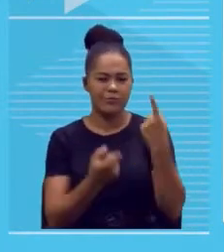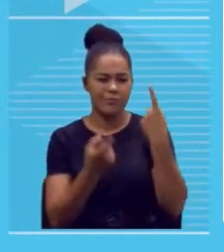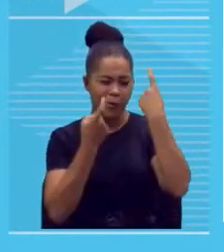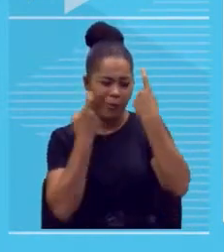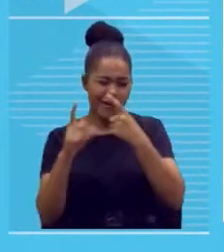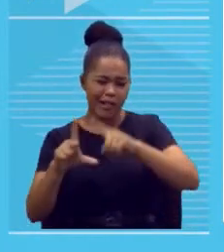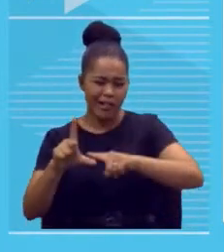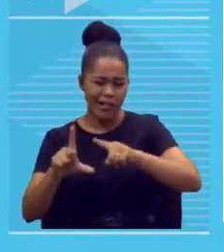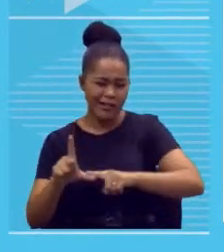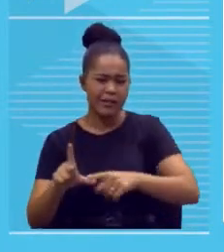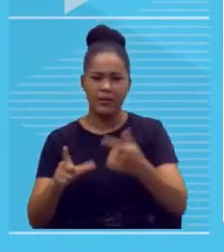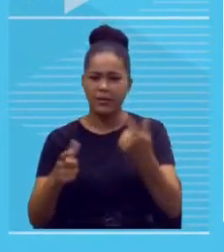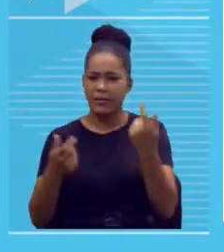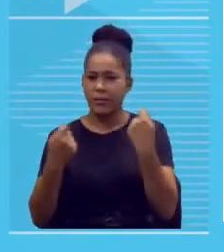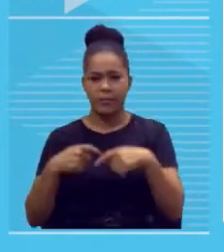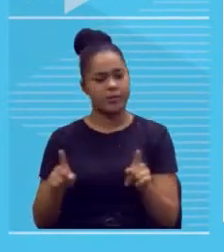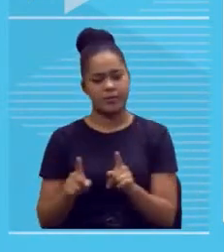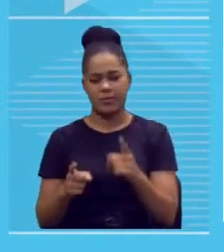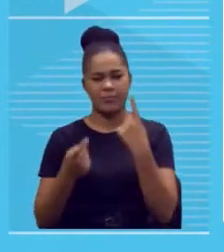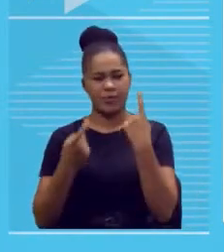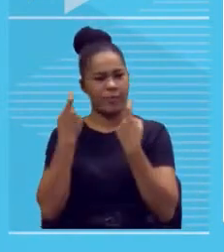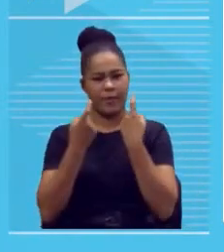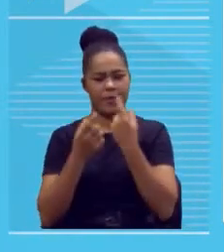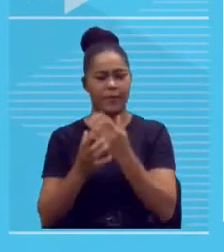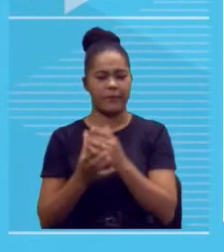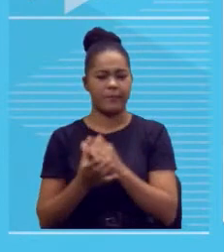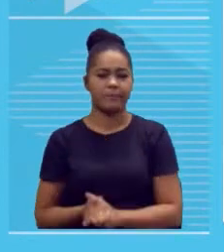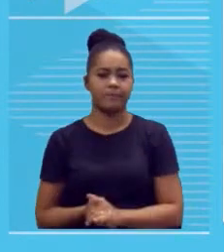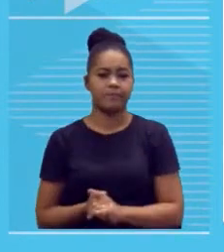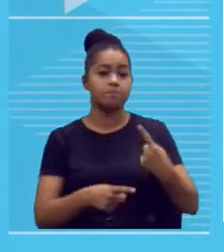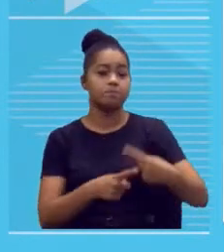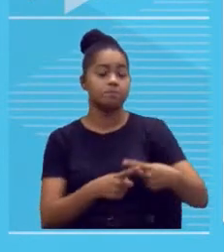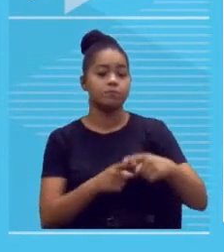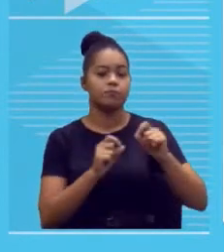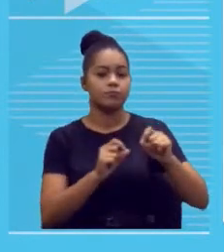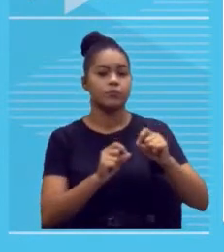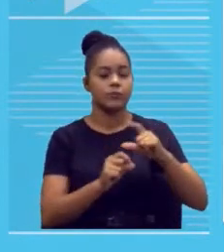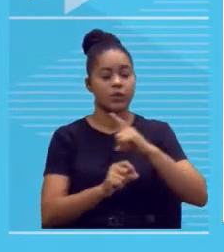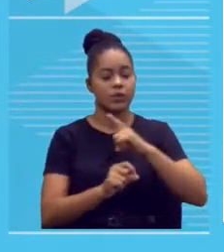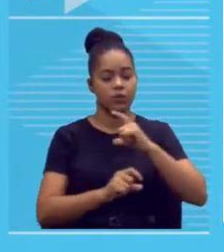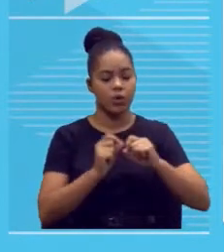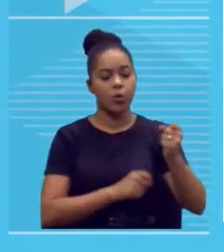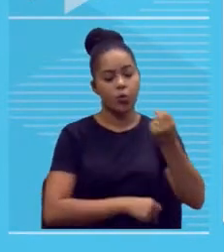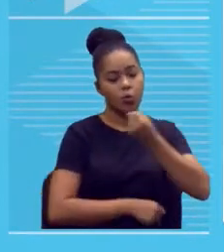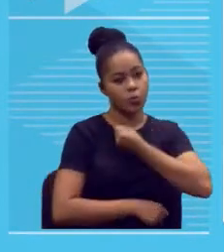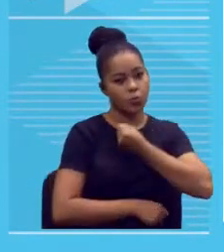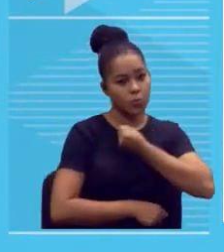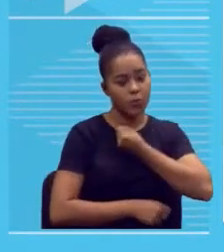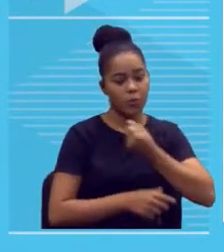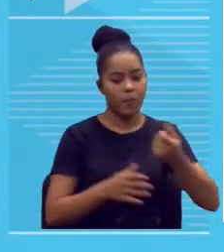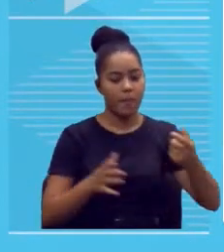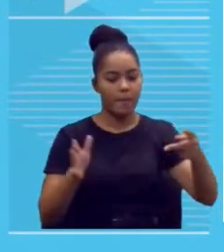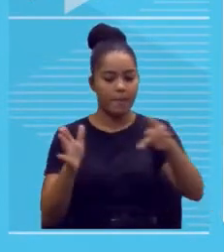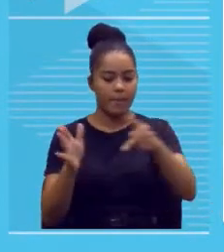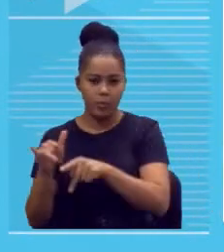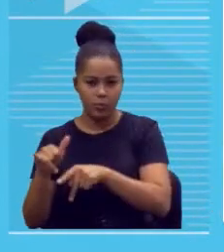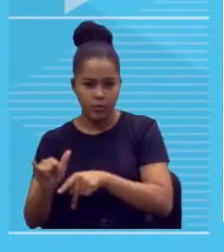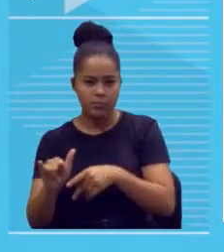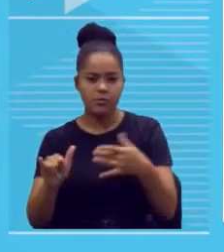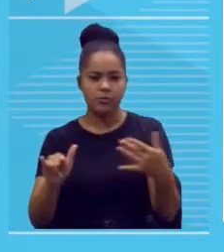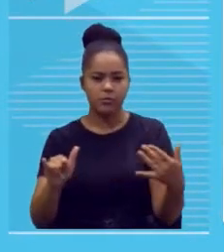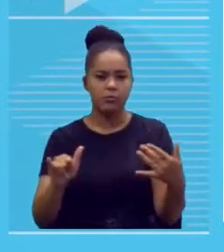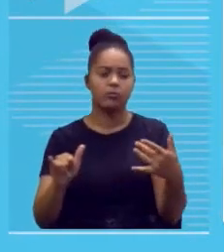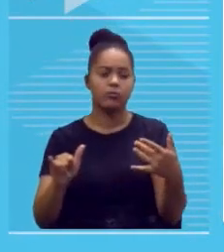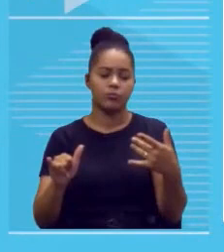letra, que lá tu não vai fazer conta com esse monte de letra. Você vai ter o valor do y, você vai ter o valor do ya no